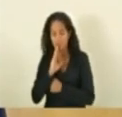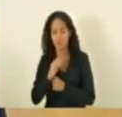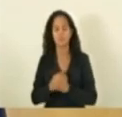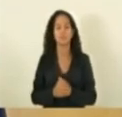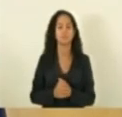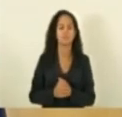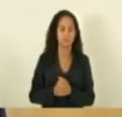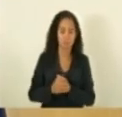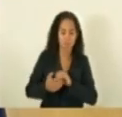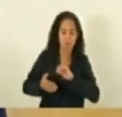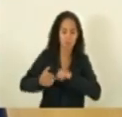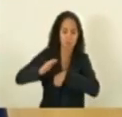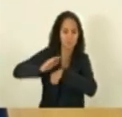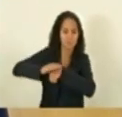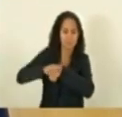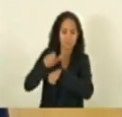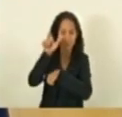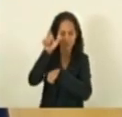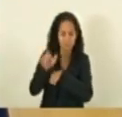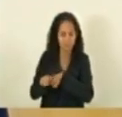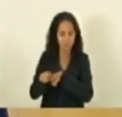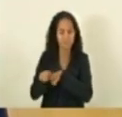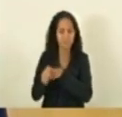O próprio autor